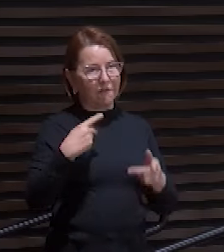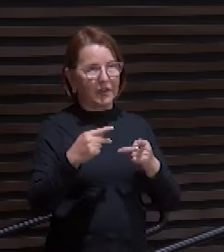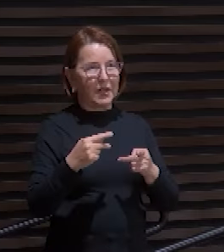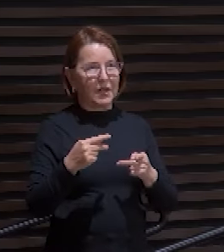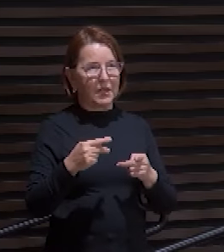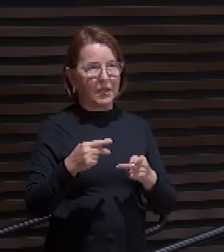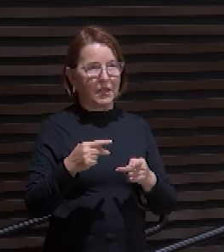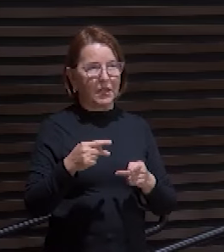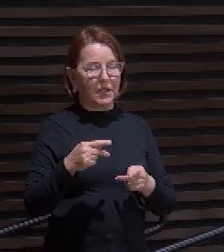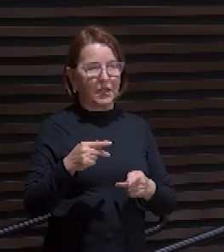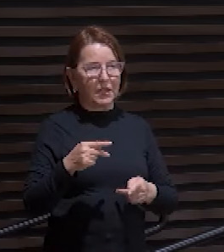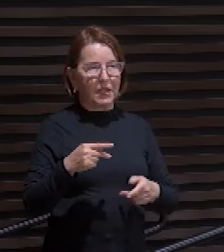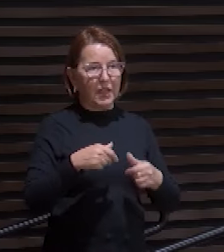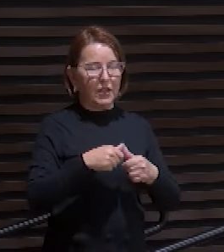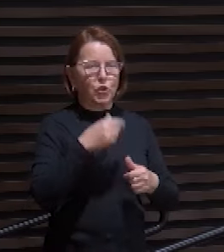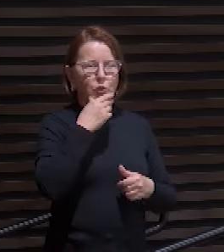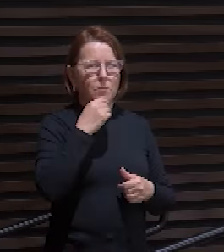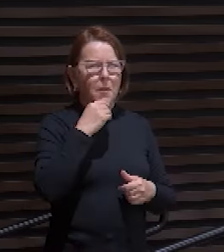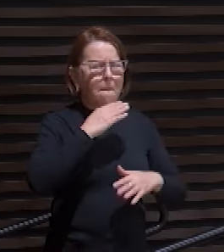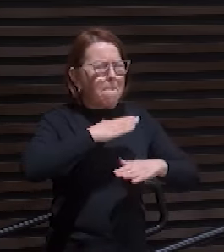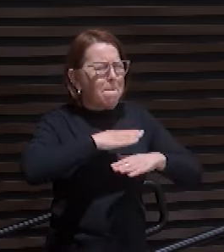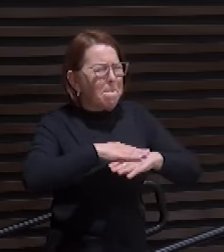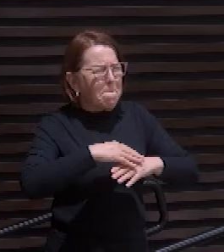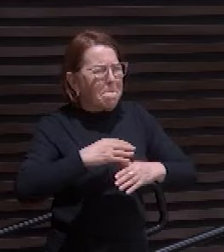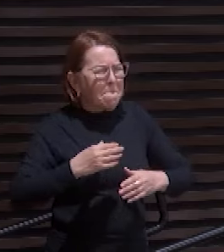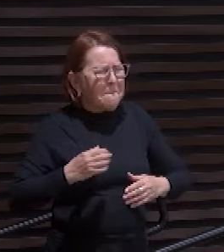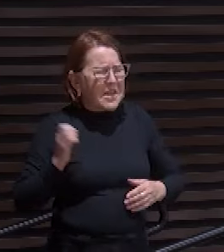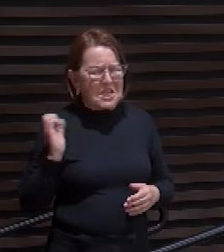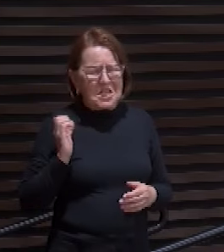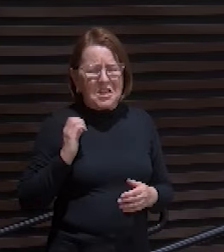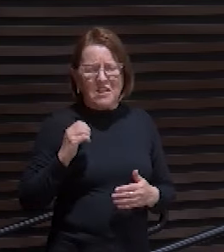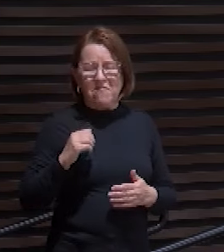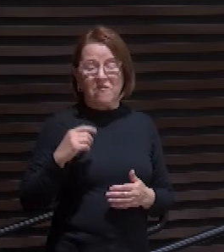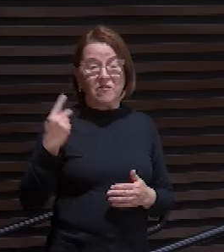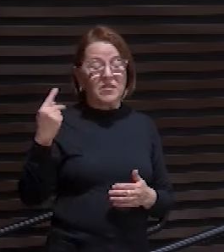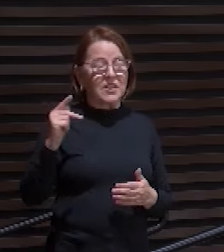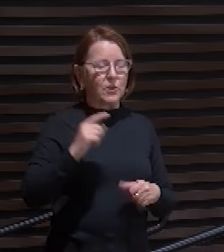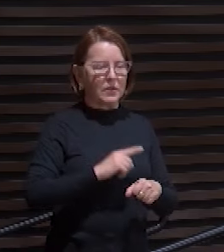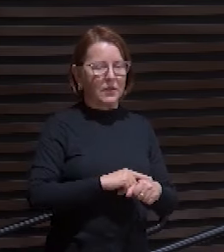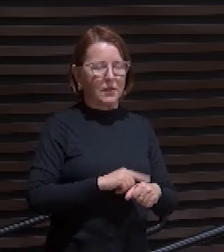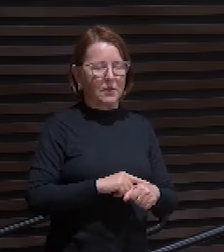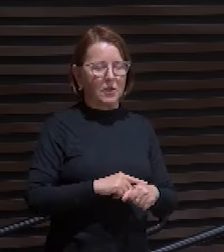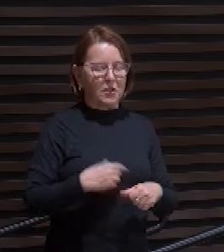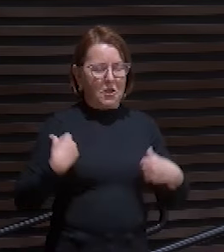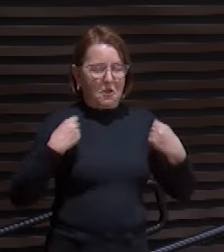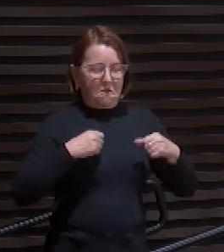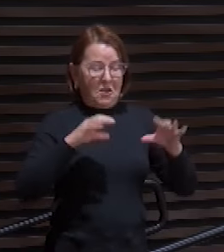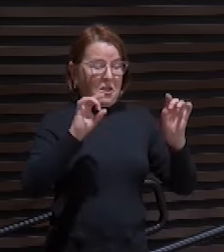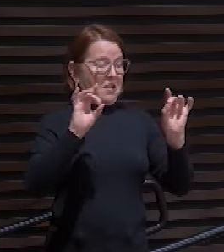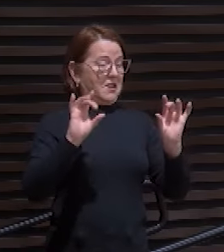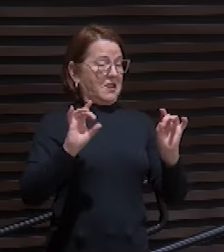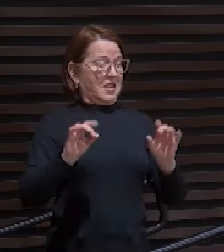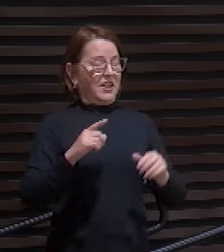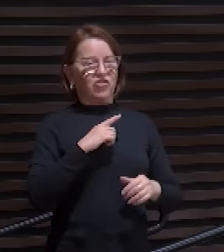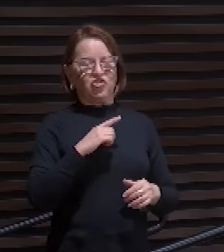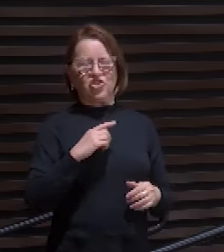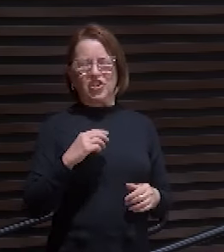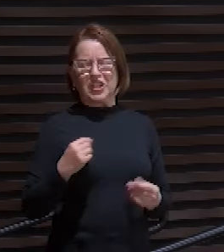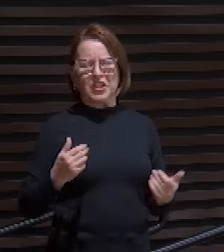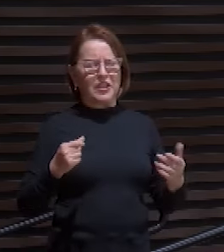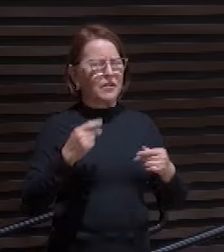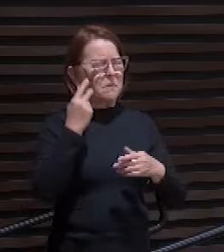ricos do seu tempo. Ele se vestia de resplendor, possuía dinheiro suficiente para comprar tudo